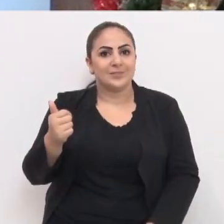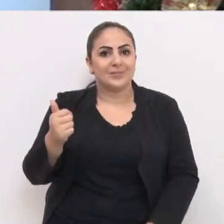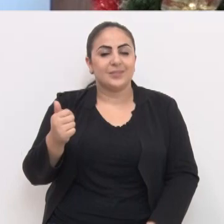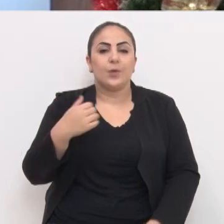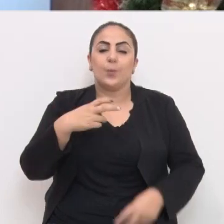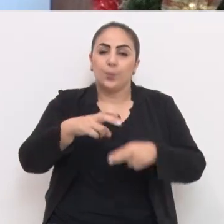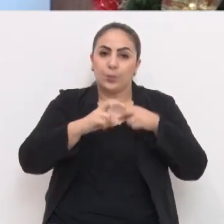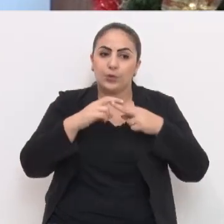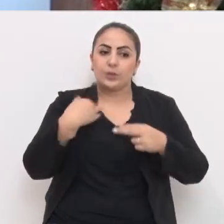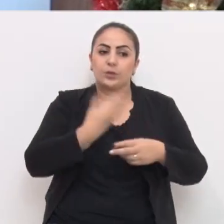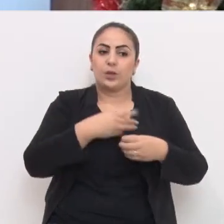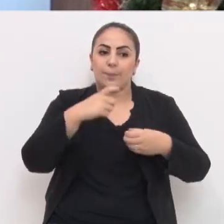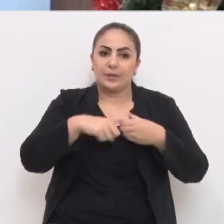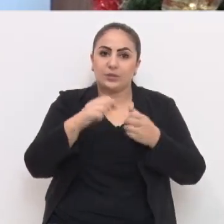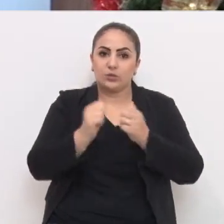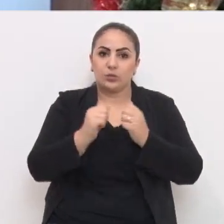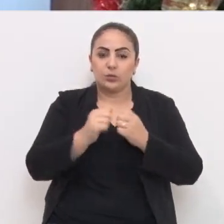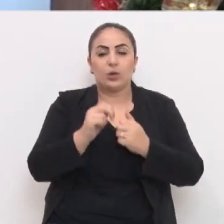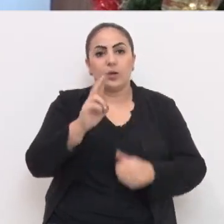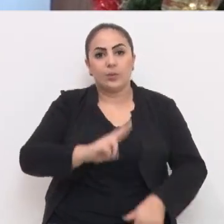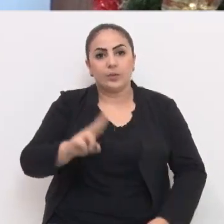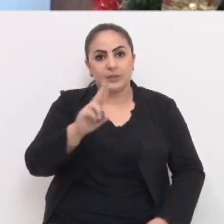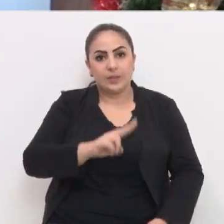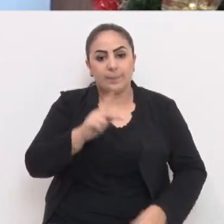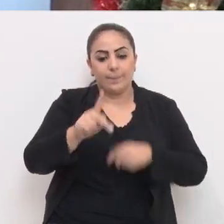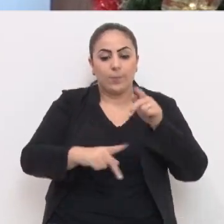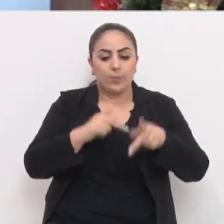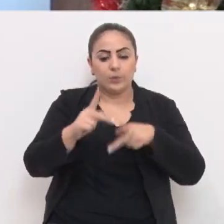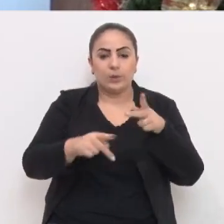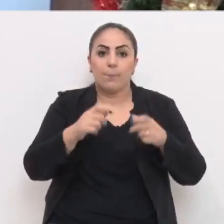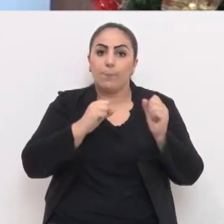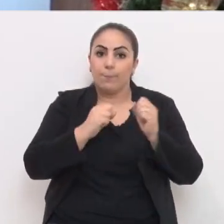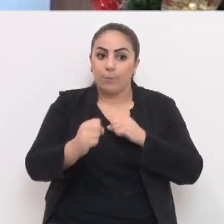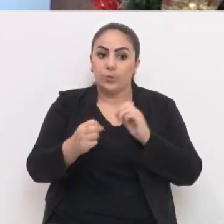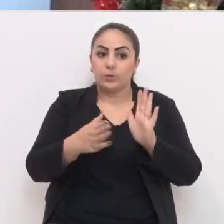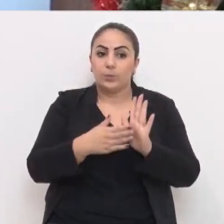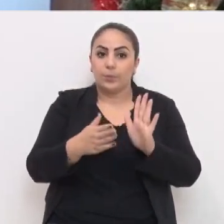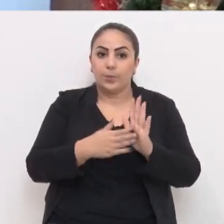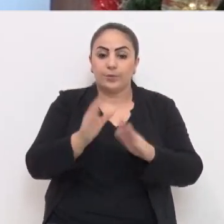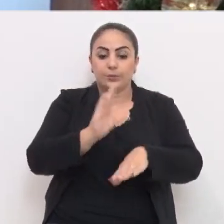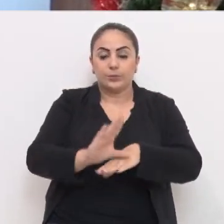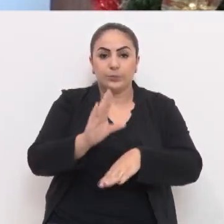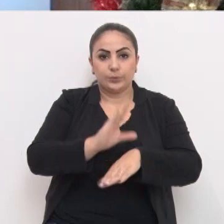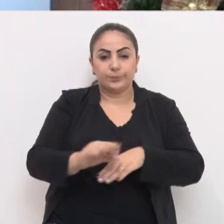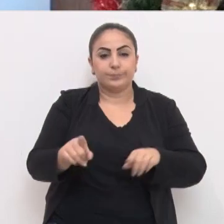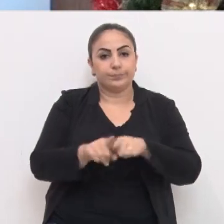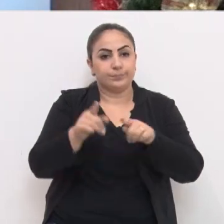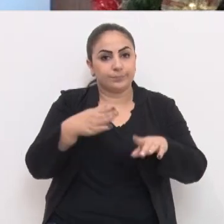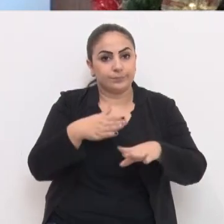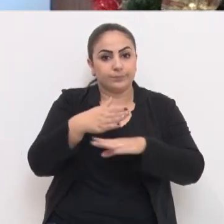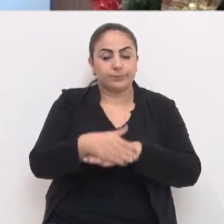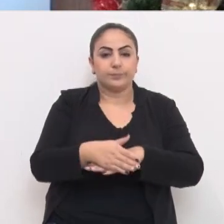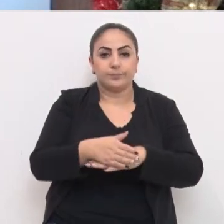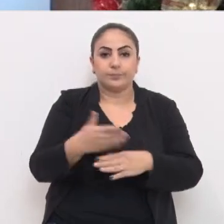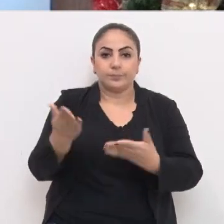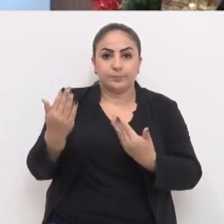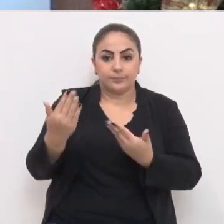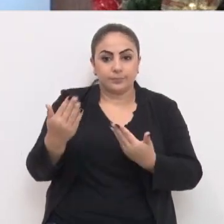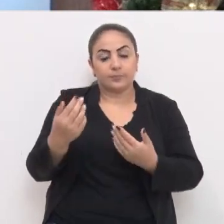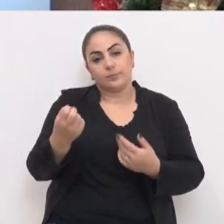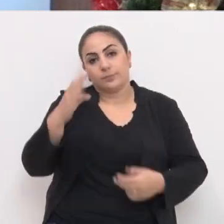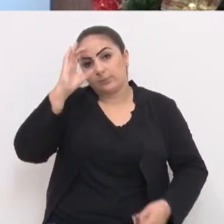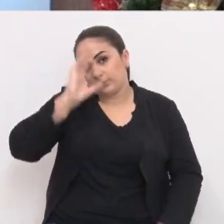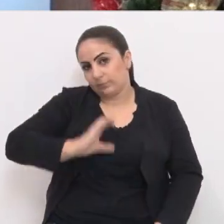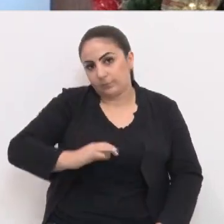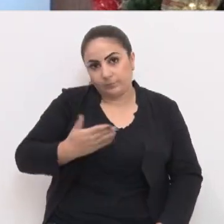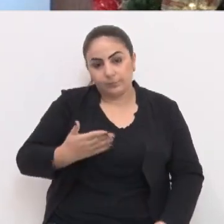depois. Então a gente tem uma parceria hoje com a Universidade Popular, então a gente pode oferecer cursos e ingressar esse